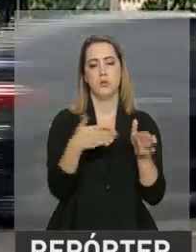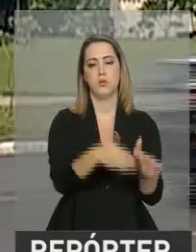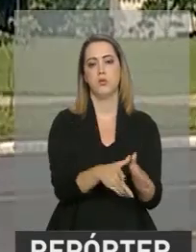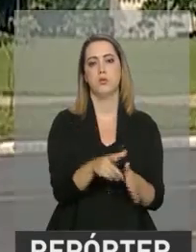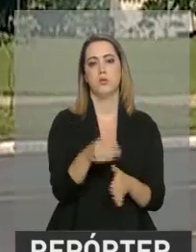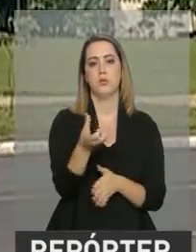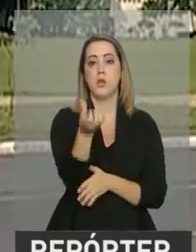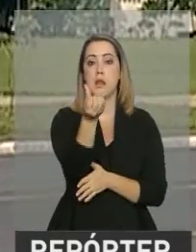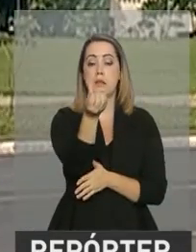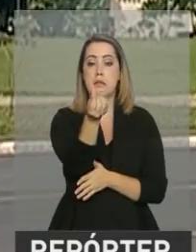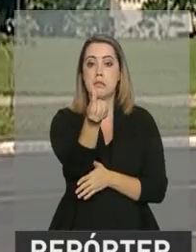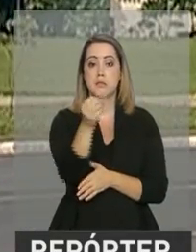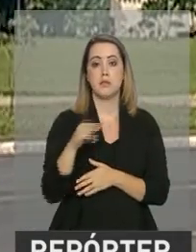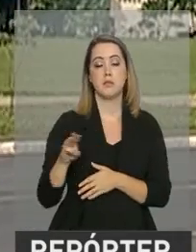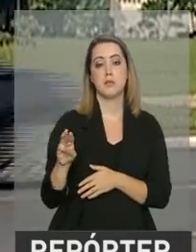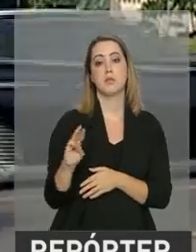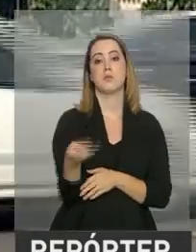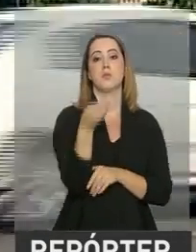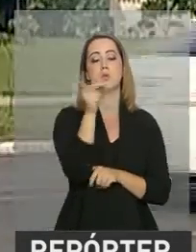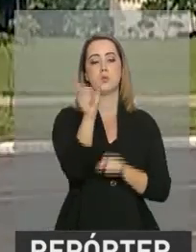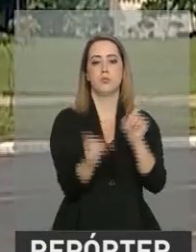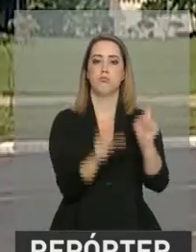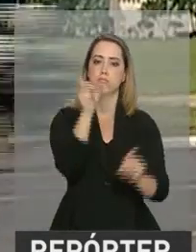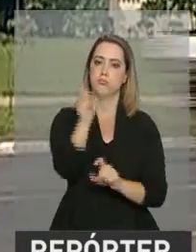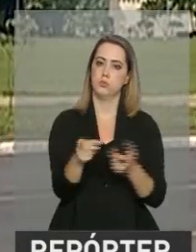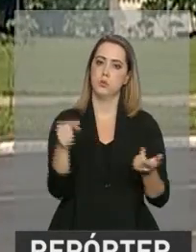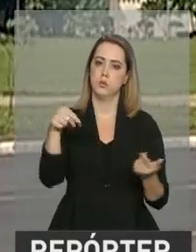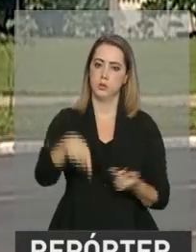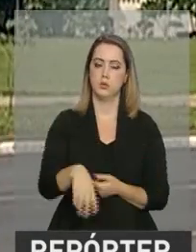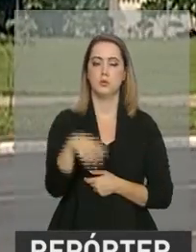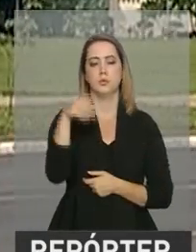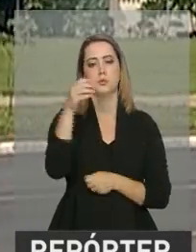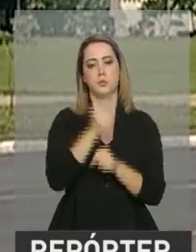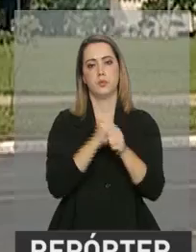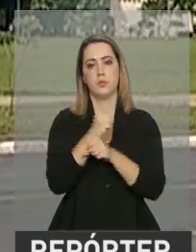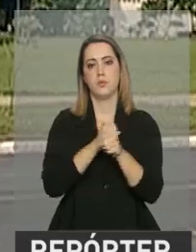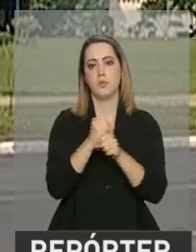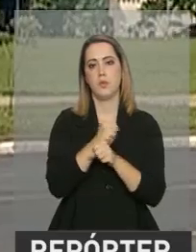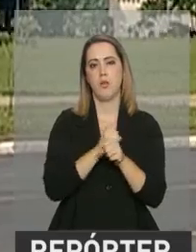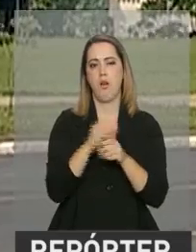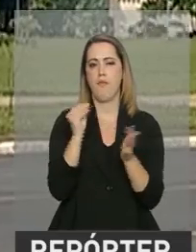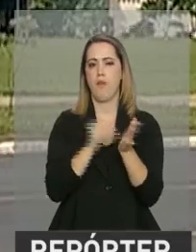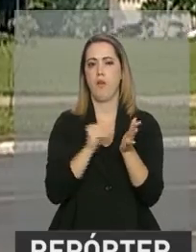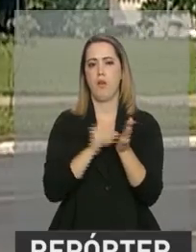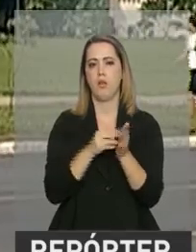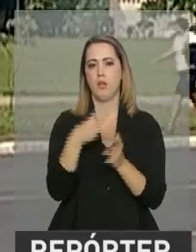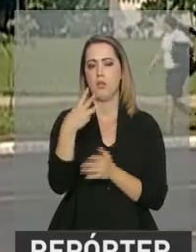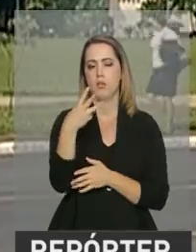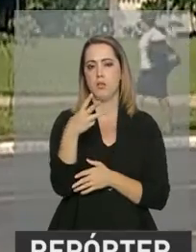cerca de 6 milhões de estudantes este ano. A abstenção ficou em torno de